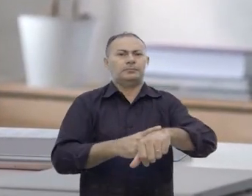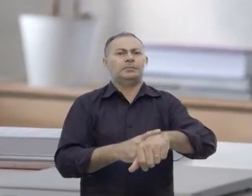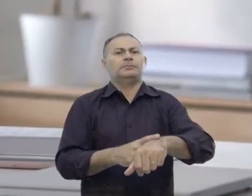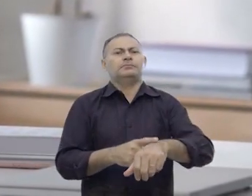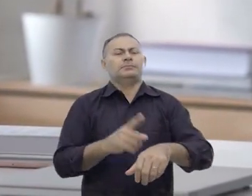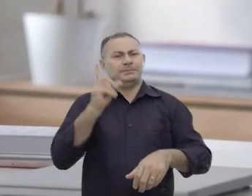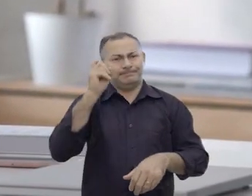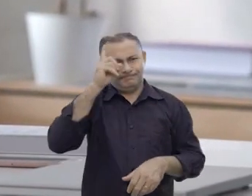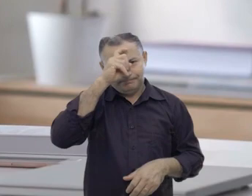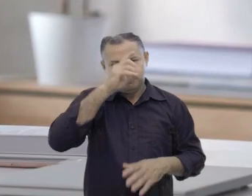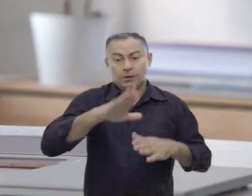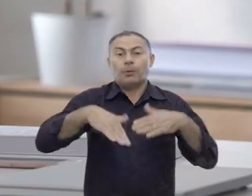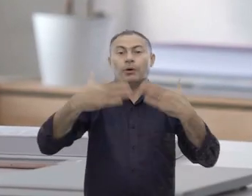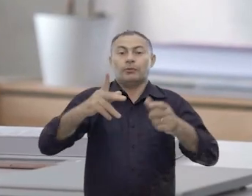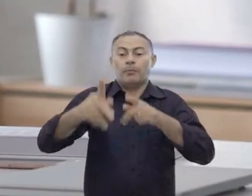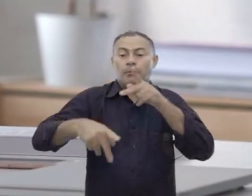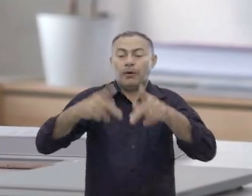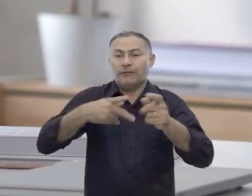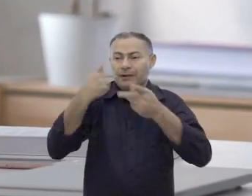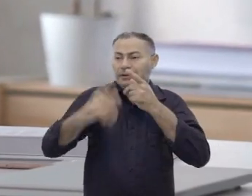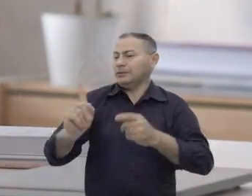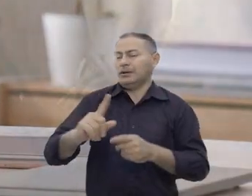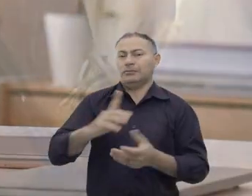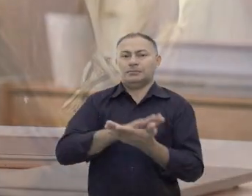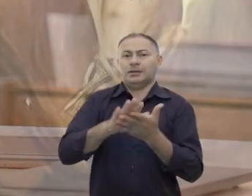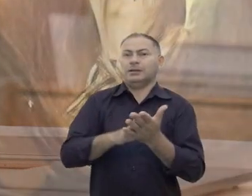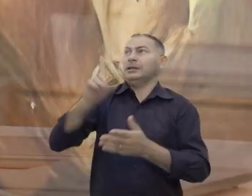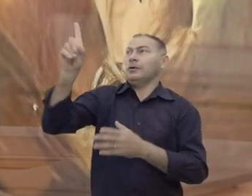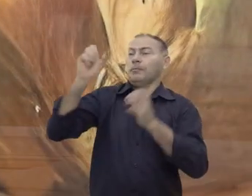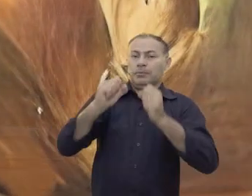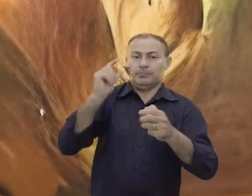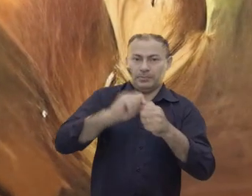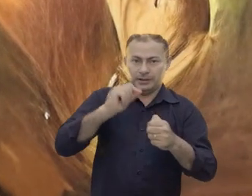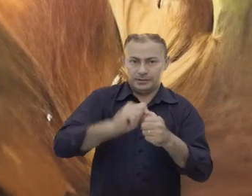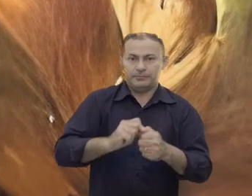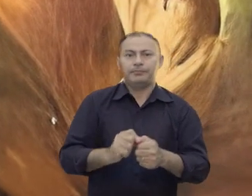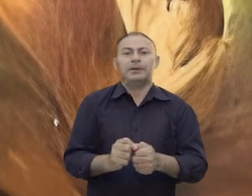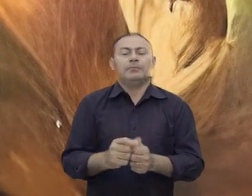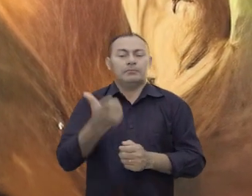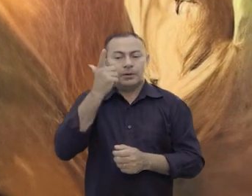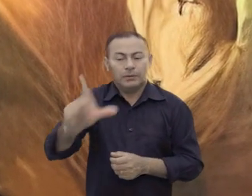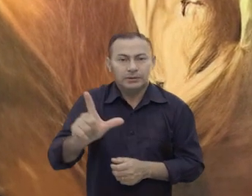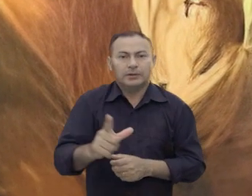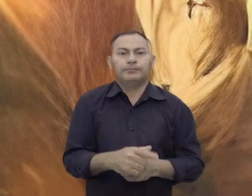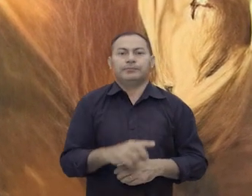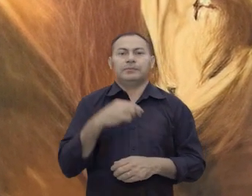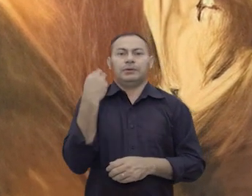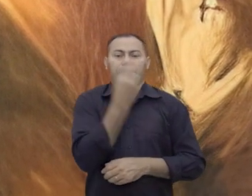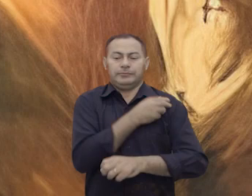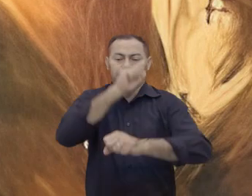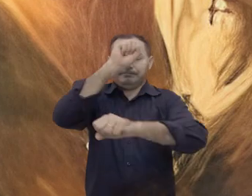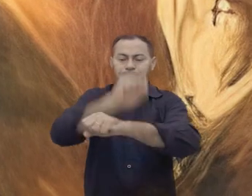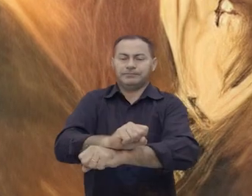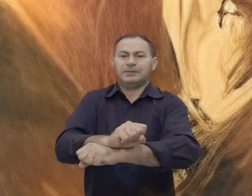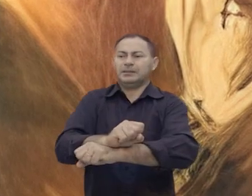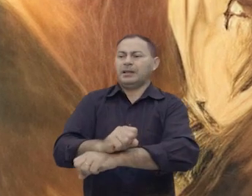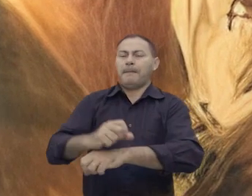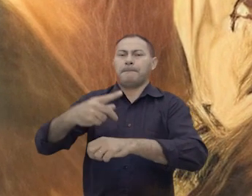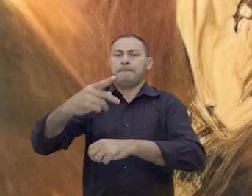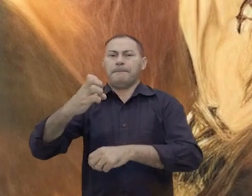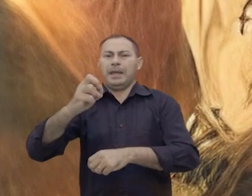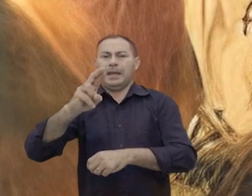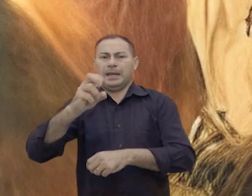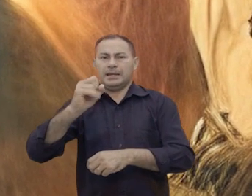em um momento muito difícil, quando o povo estava dizendo: não há nada que Deus possa fazer, fomos conquistados, somos escravos